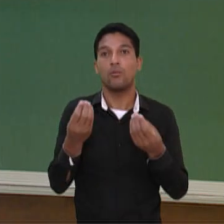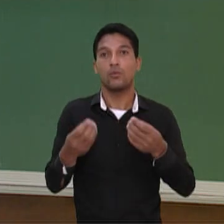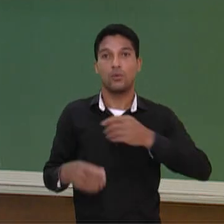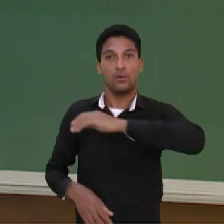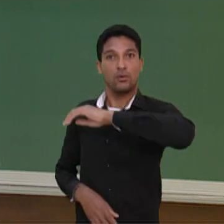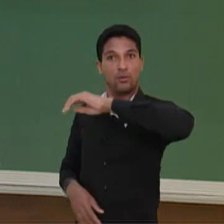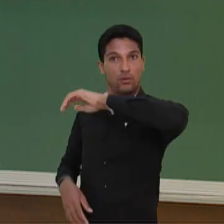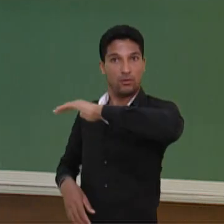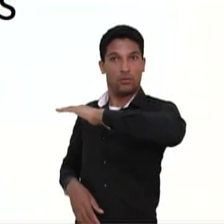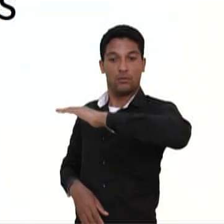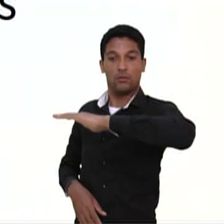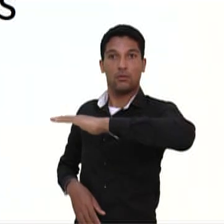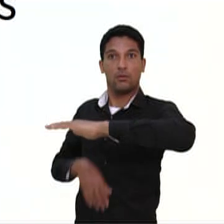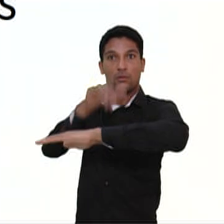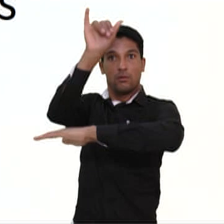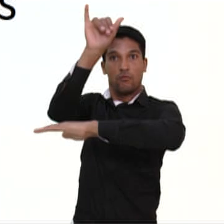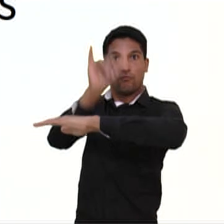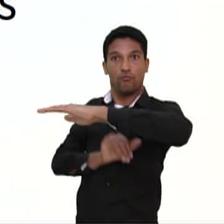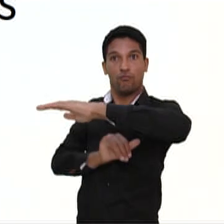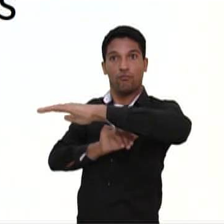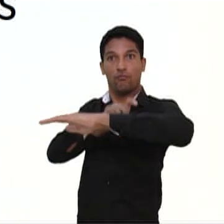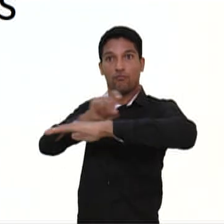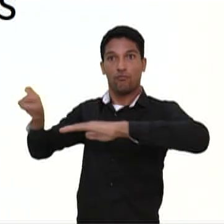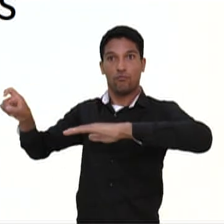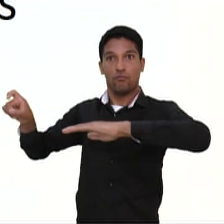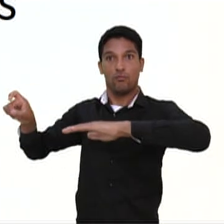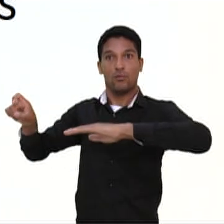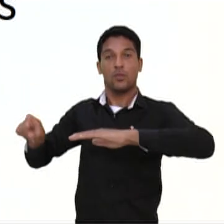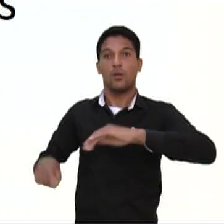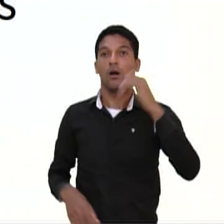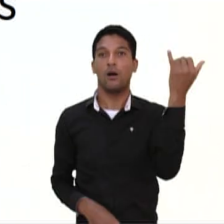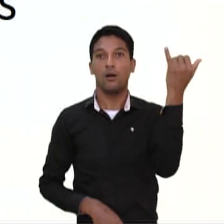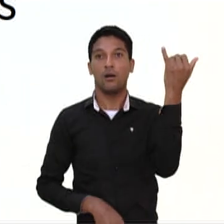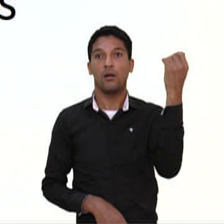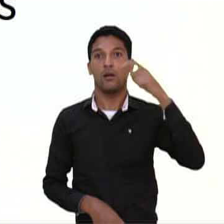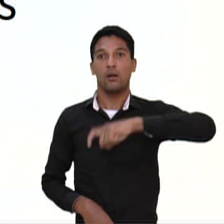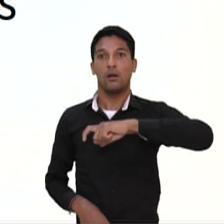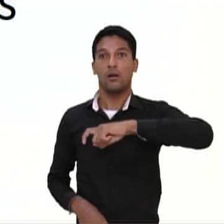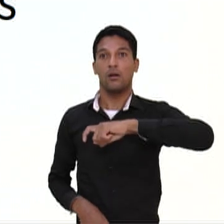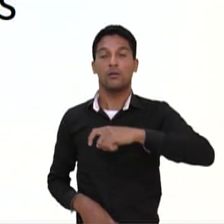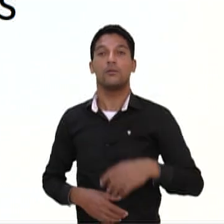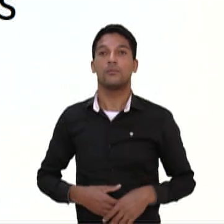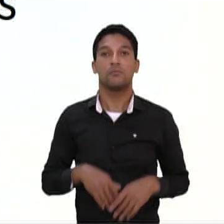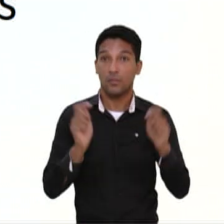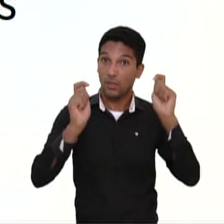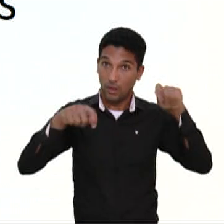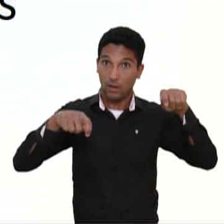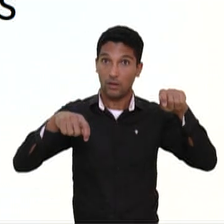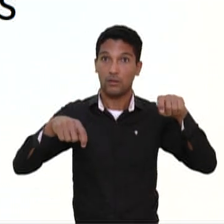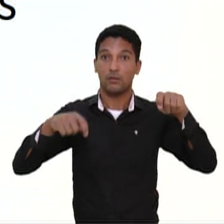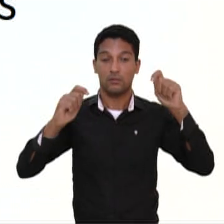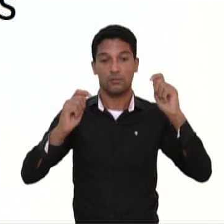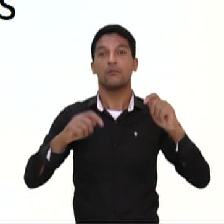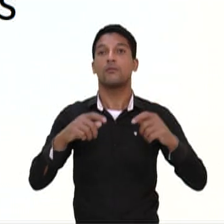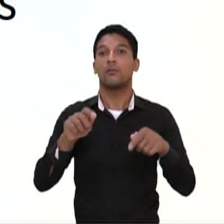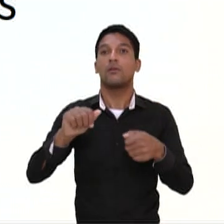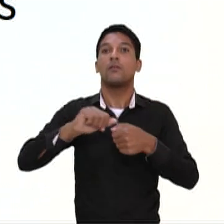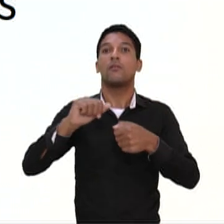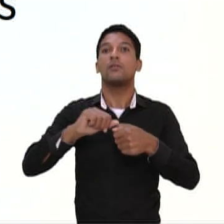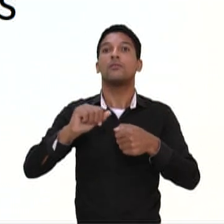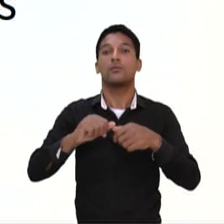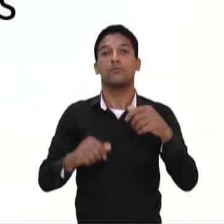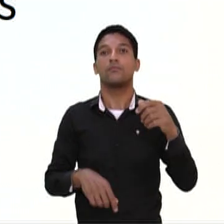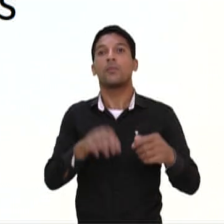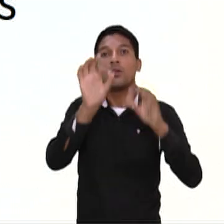né? Então aqui, ó, de maneira semelhante à função afim, podemos construir o gráfico de uma função quadrática, utilizando a ideia